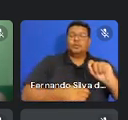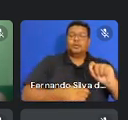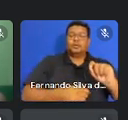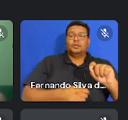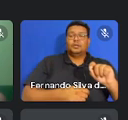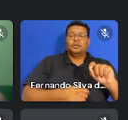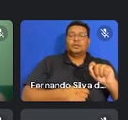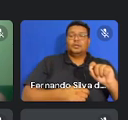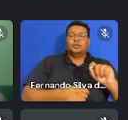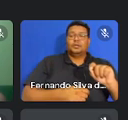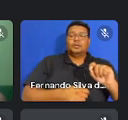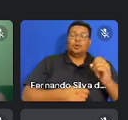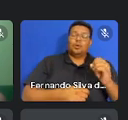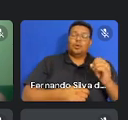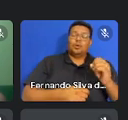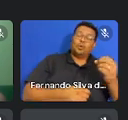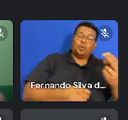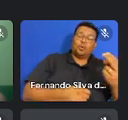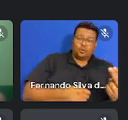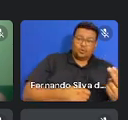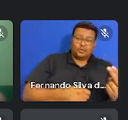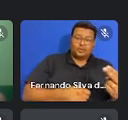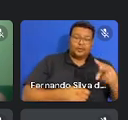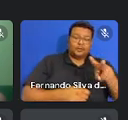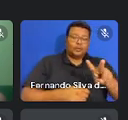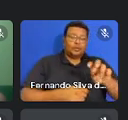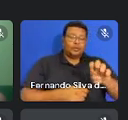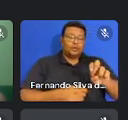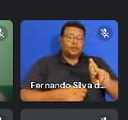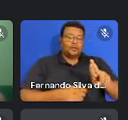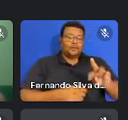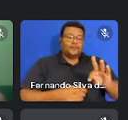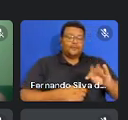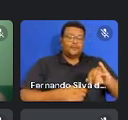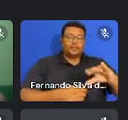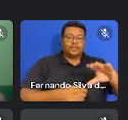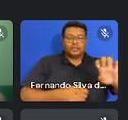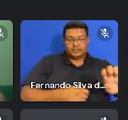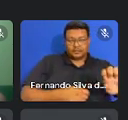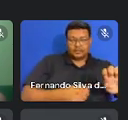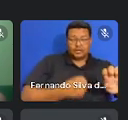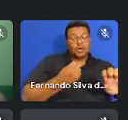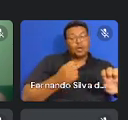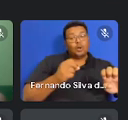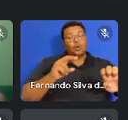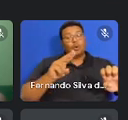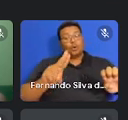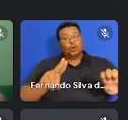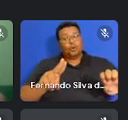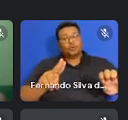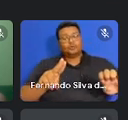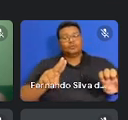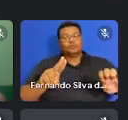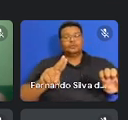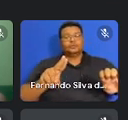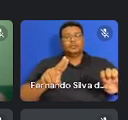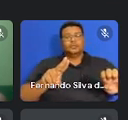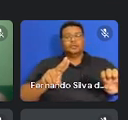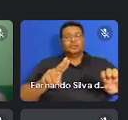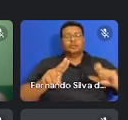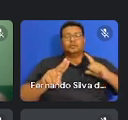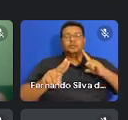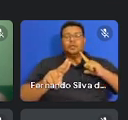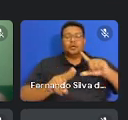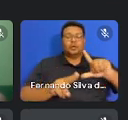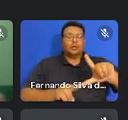ser ou um vértice ou um lado do polígono, tá bom? Eu